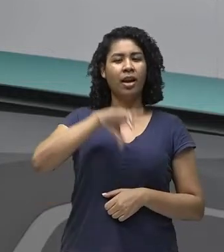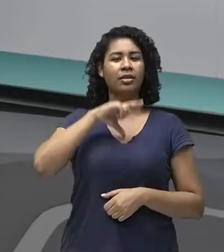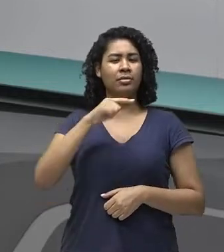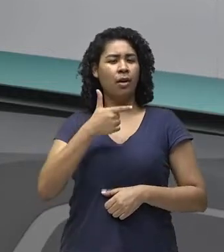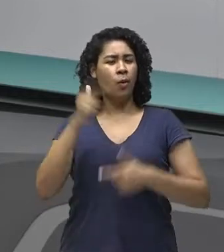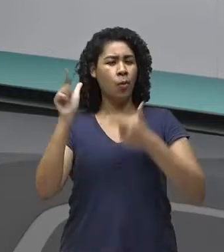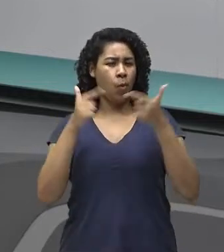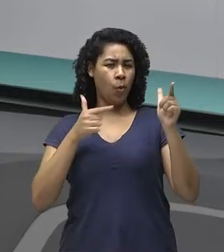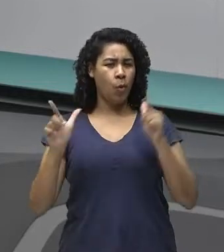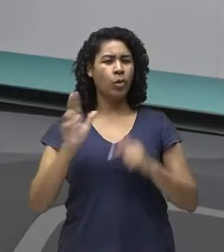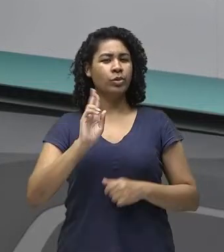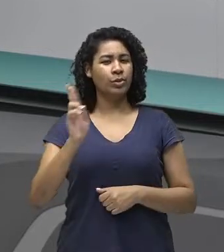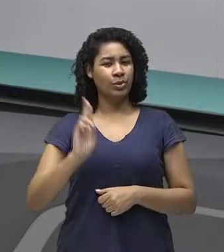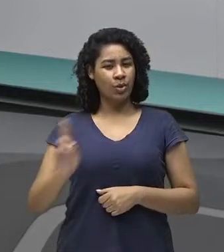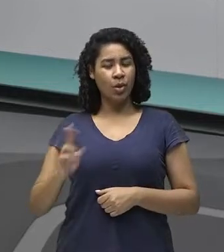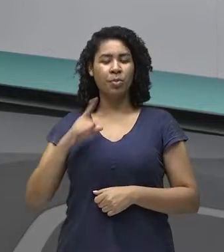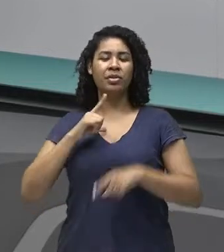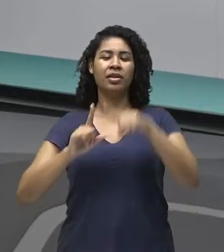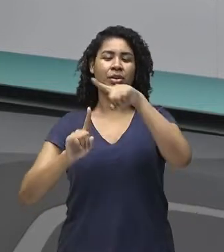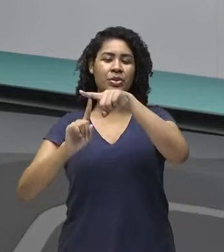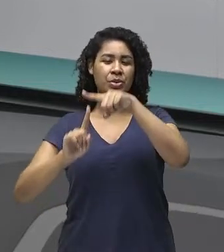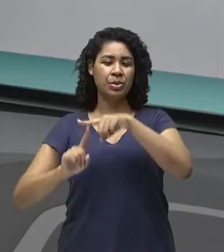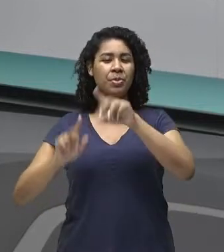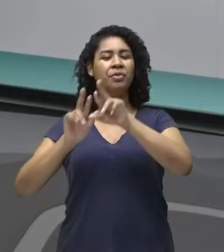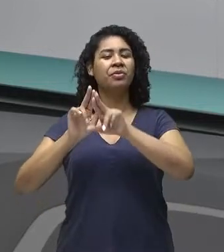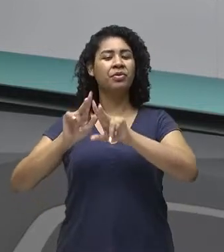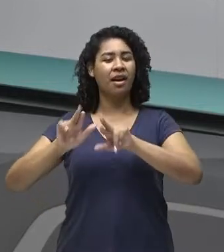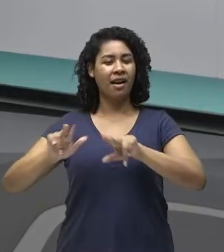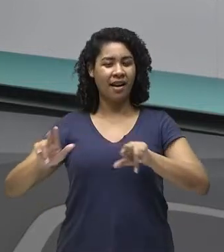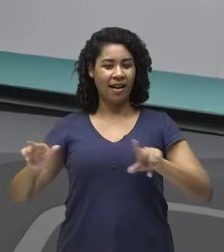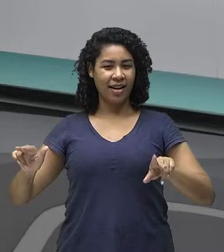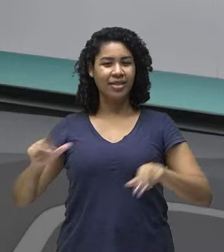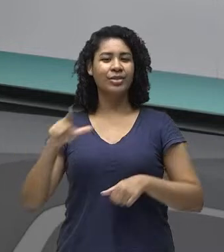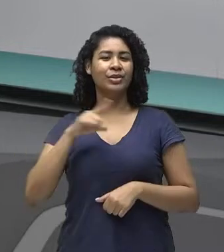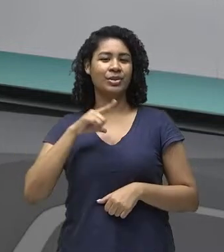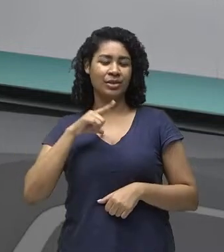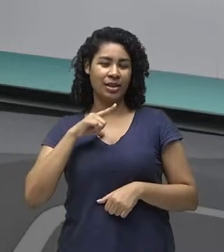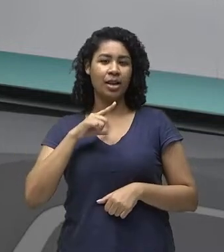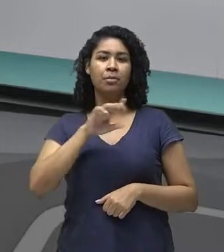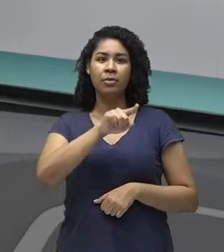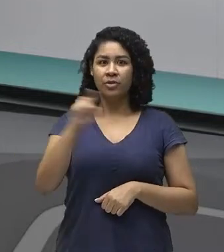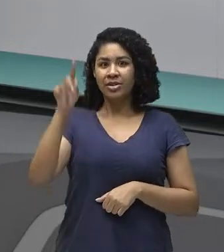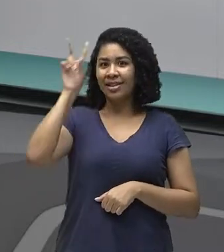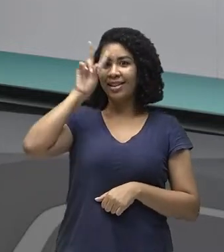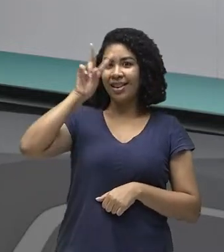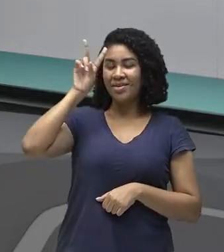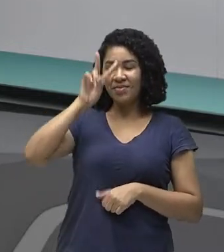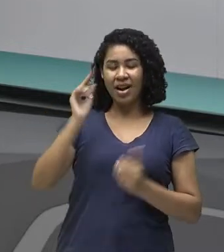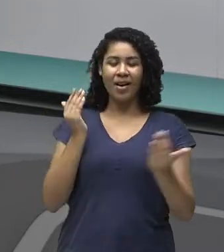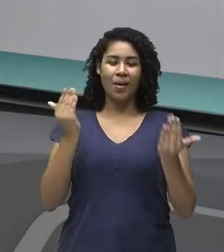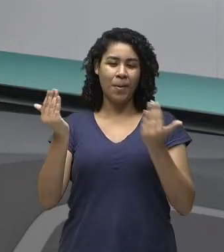abstrato, concreto, só pra gente lembrar, tá? Antes da gente entrar na classe gramatical de hoje.